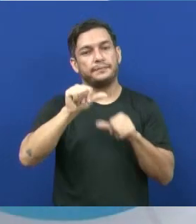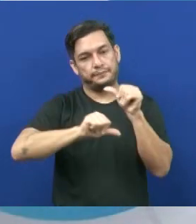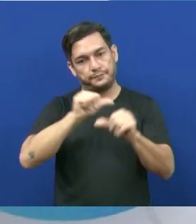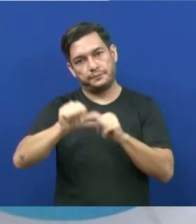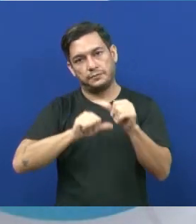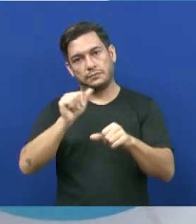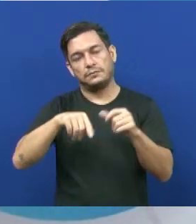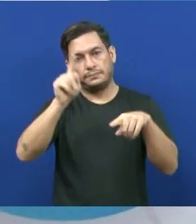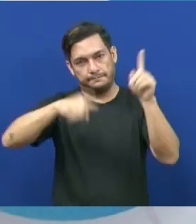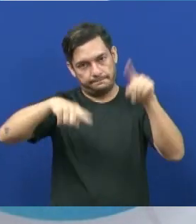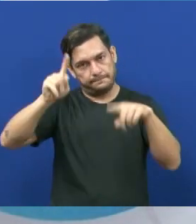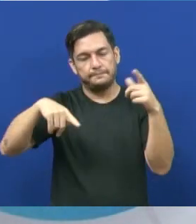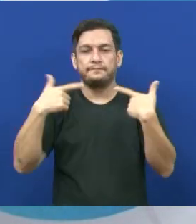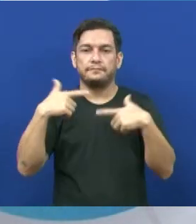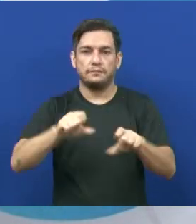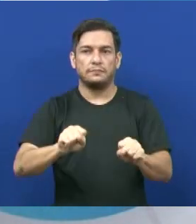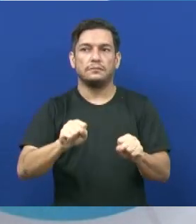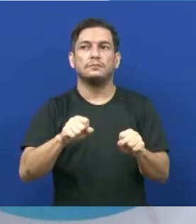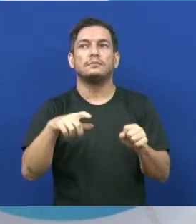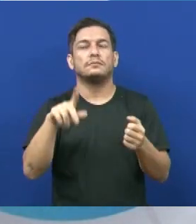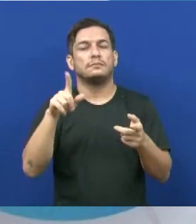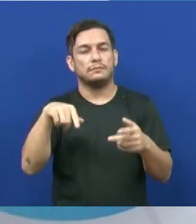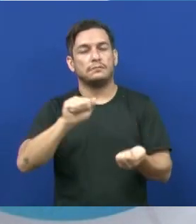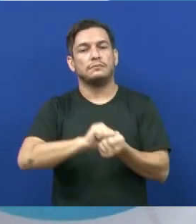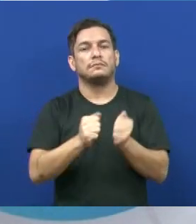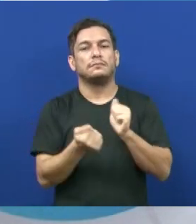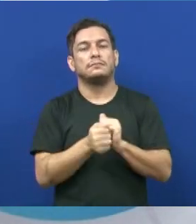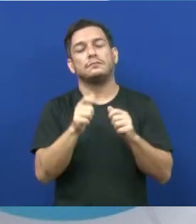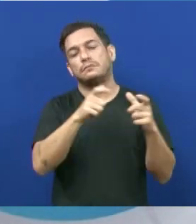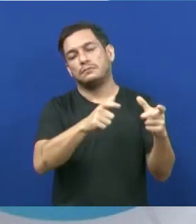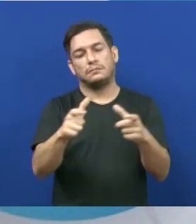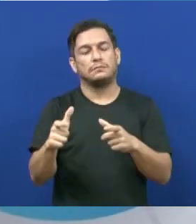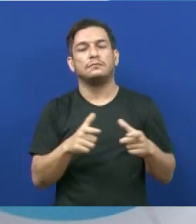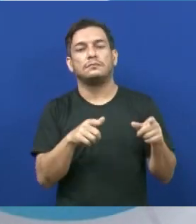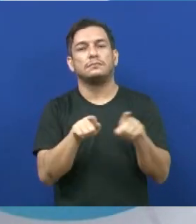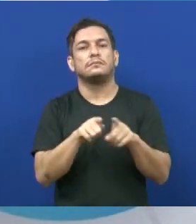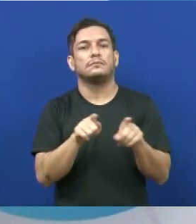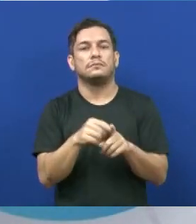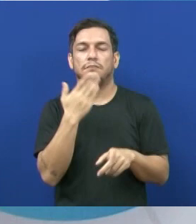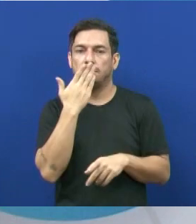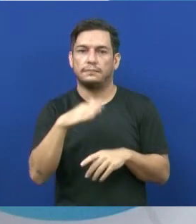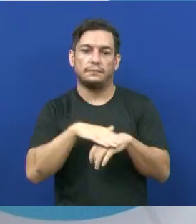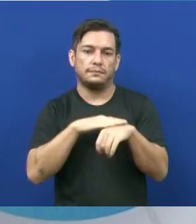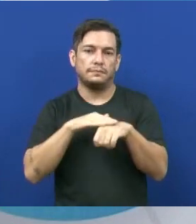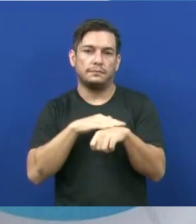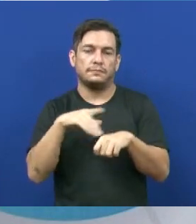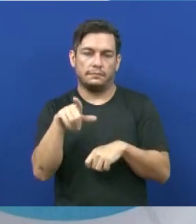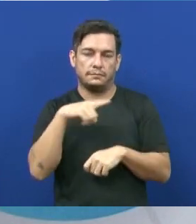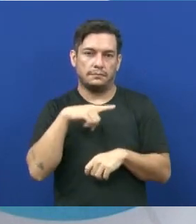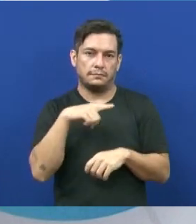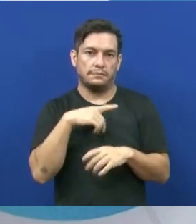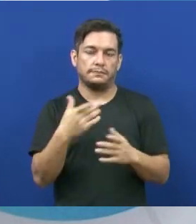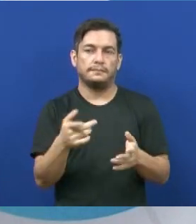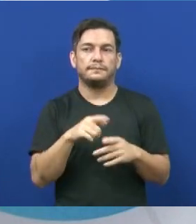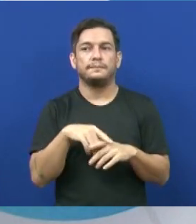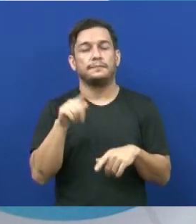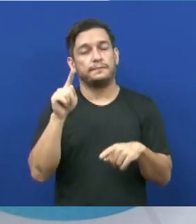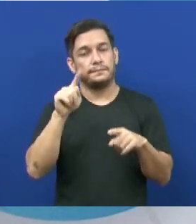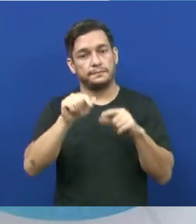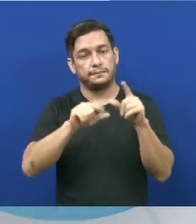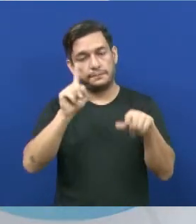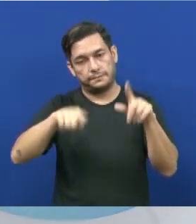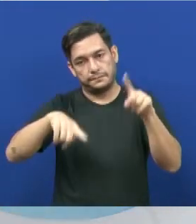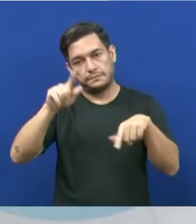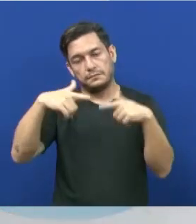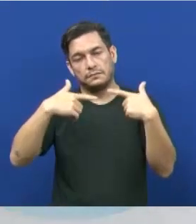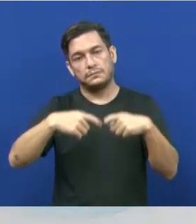evolução ea variedade da língua ela vem se adequando ao lugar e é o tipo de conversa que vocês têm às variações